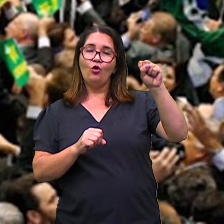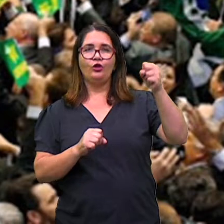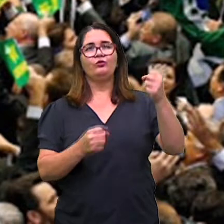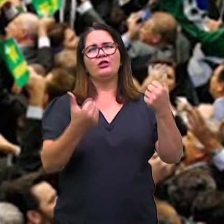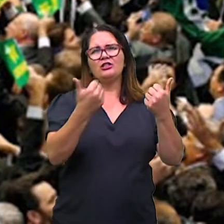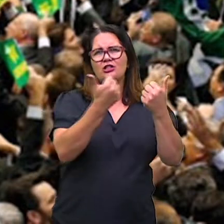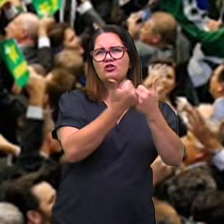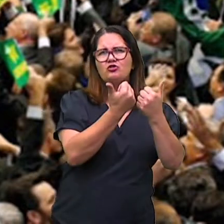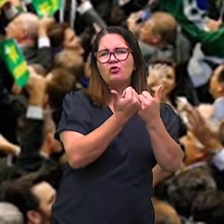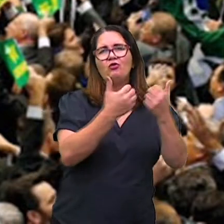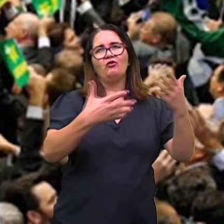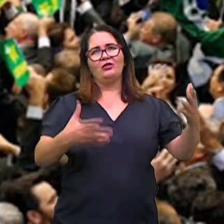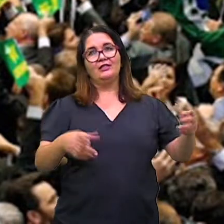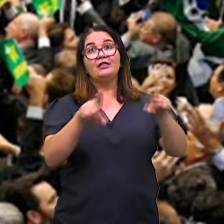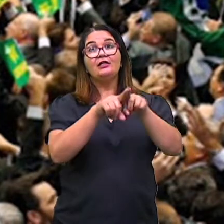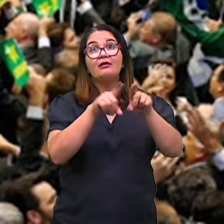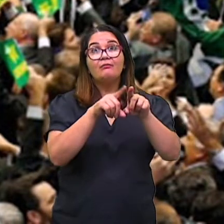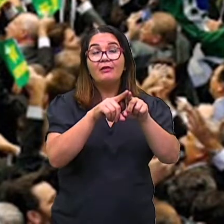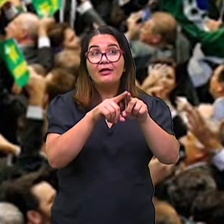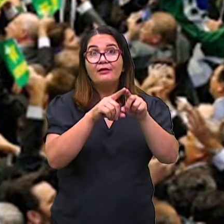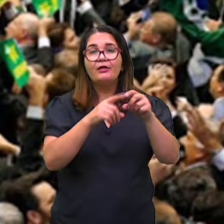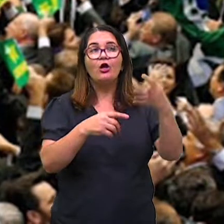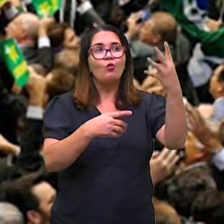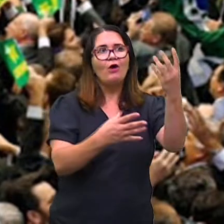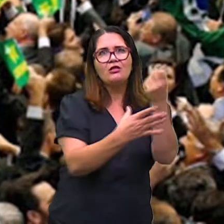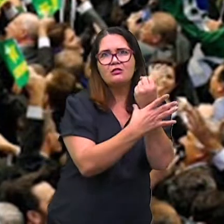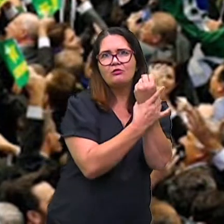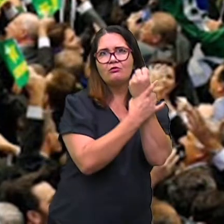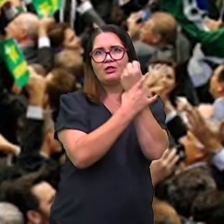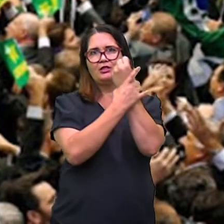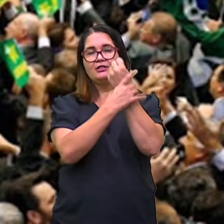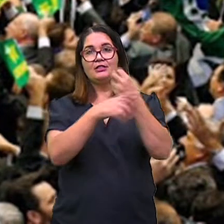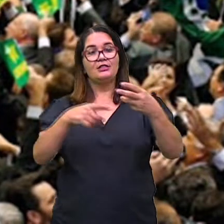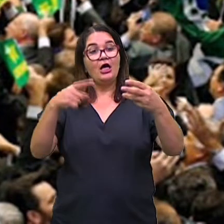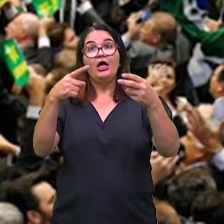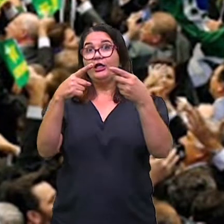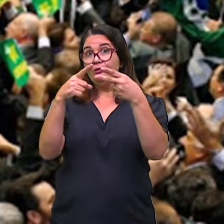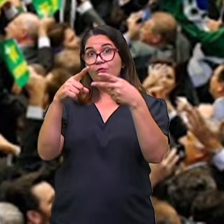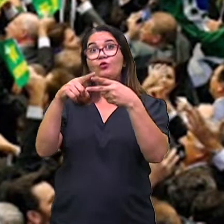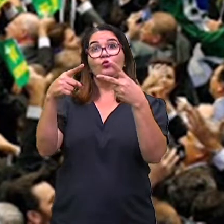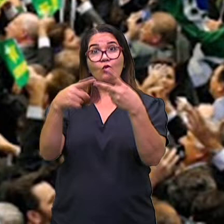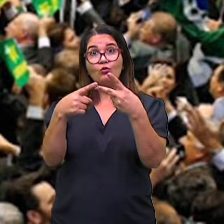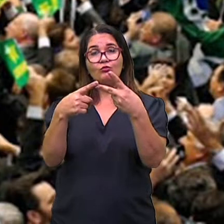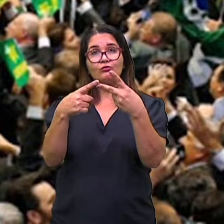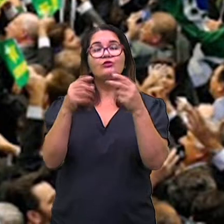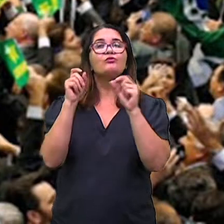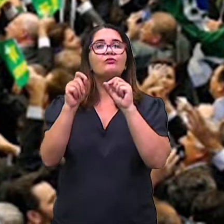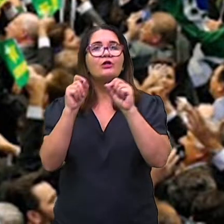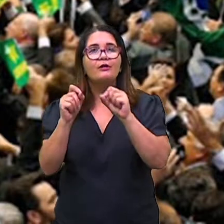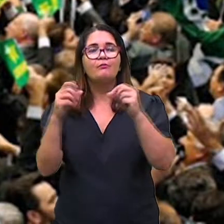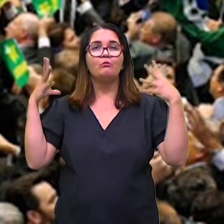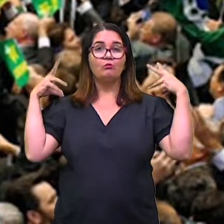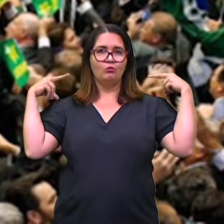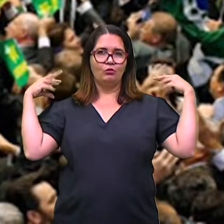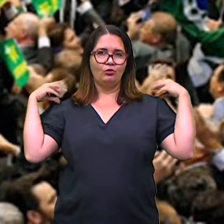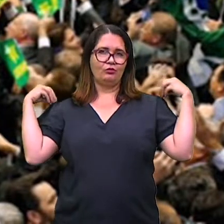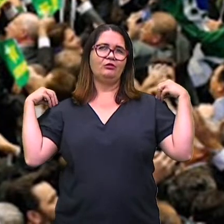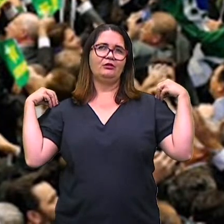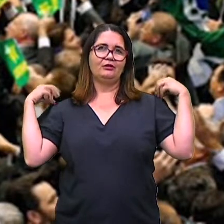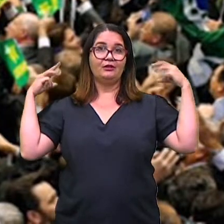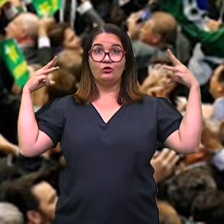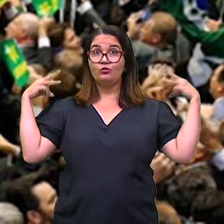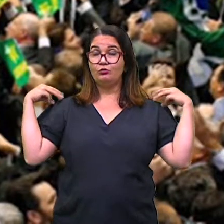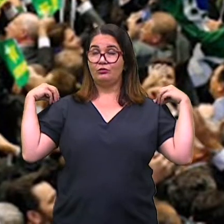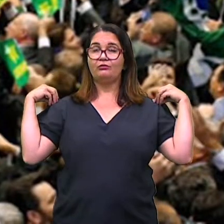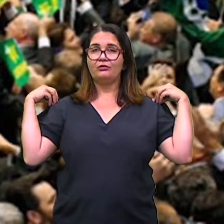assessores, 4 seguranças e 2 motoristas. Além de 2 carros, oficiais. Todas